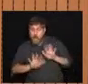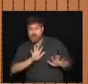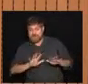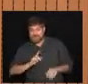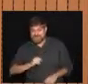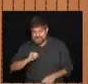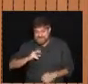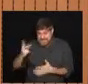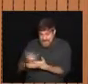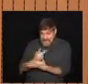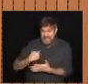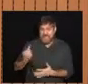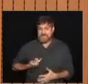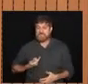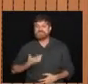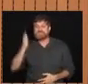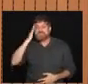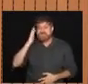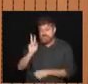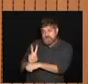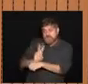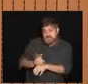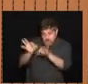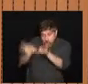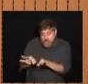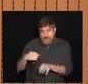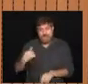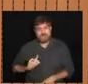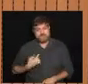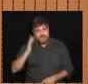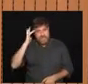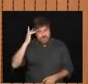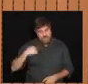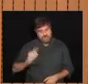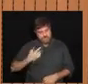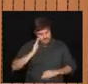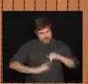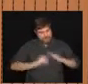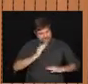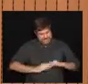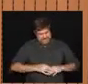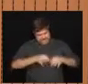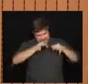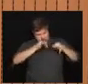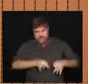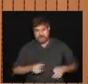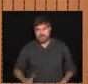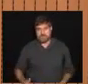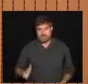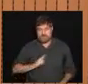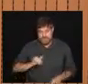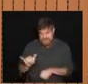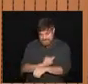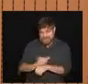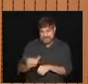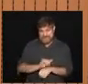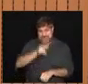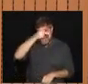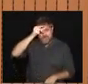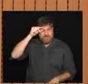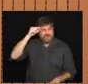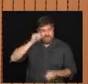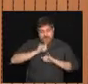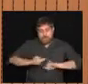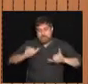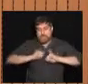para errar, a gente tem que errar para mais. E eu acho que a gente está acertando. Essas medidas que o nosso prefeito vai